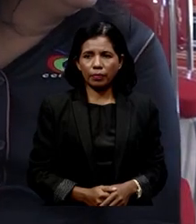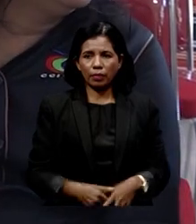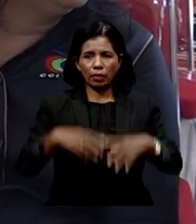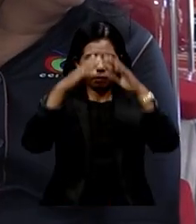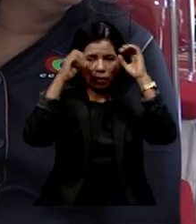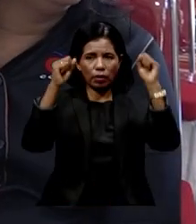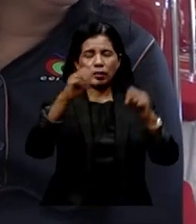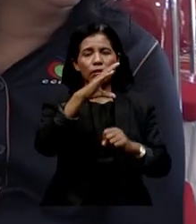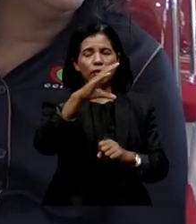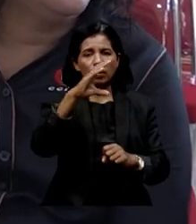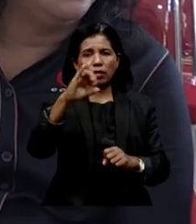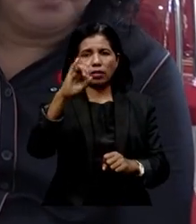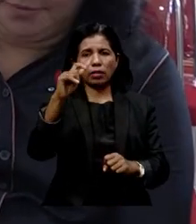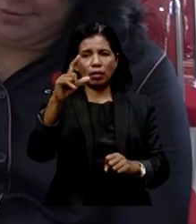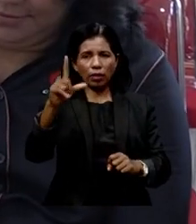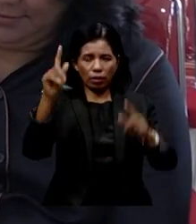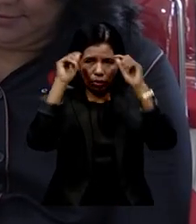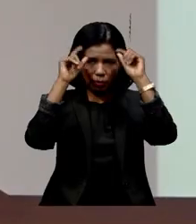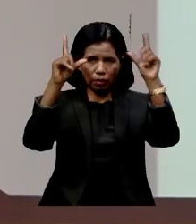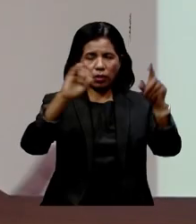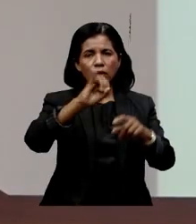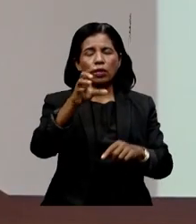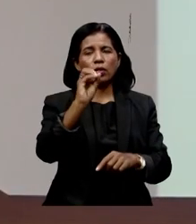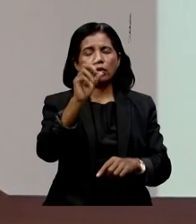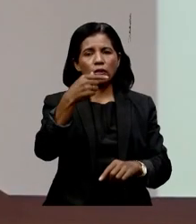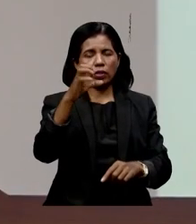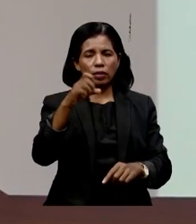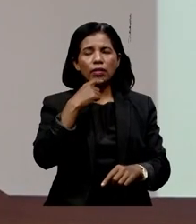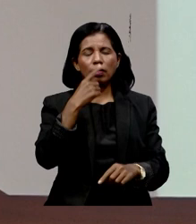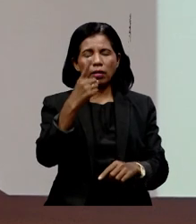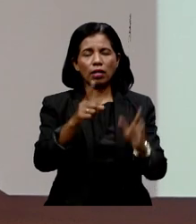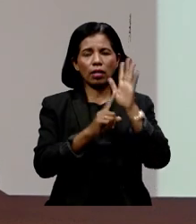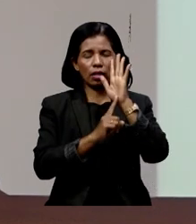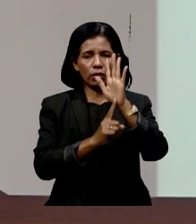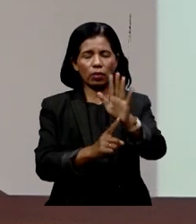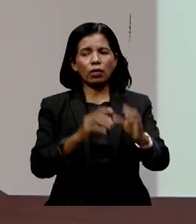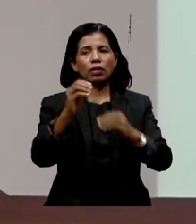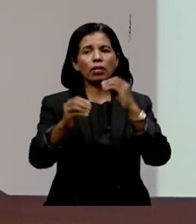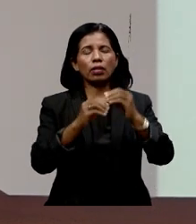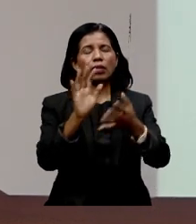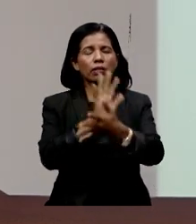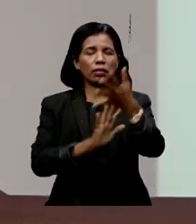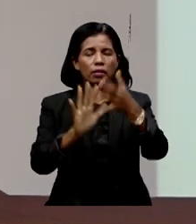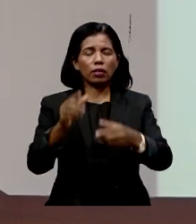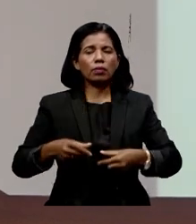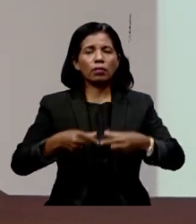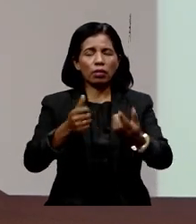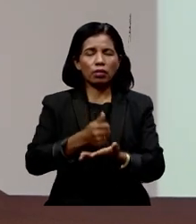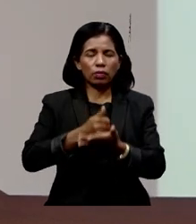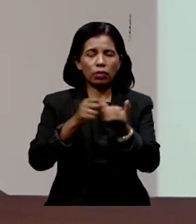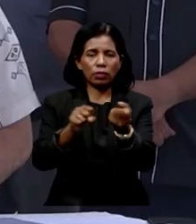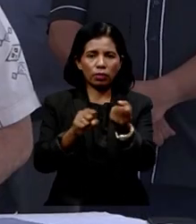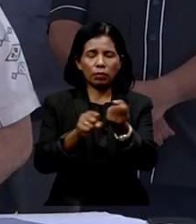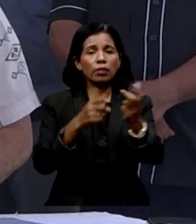Presidente da Câmara de Comércio e Indústria Timor-Leste, Jorge Manuel Araújo Serrano, Ratolia Hiracne, e a cerimônia entrega apoio na contribuição